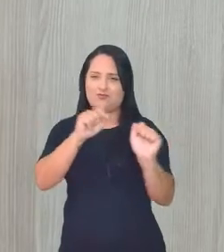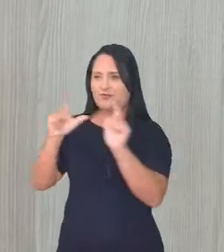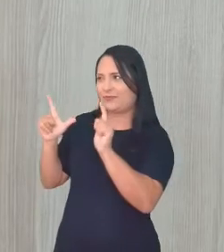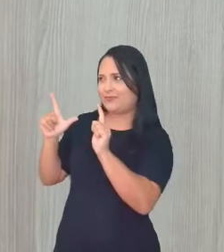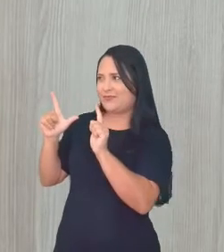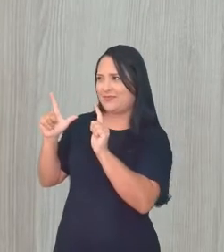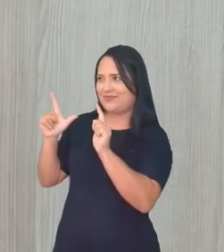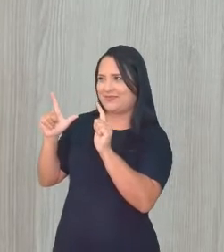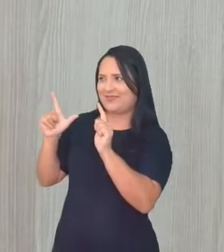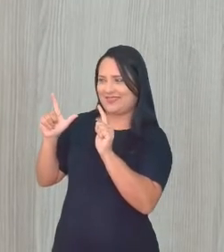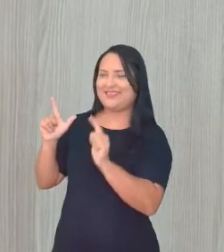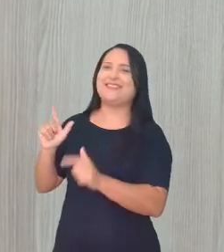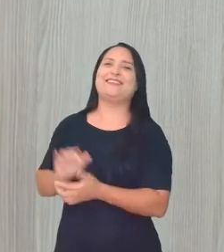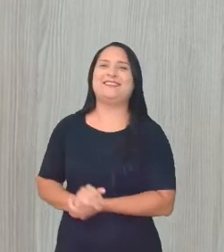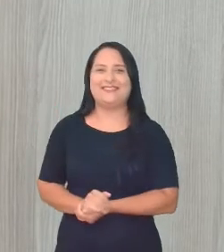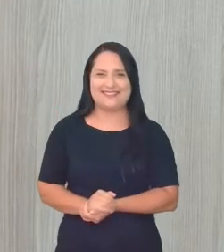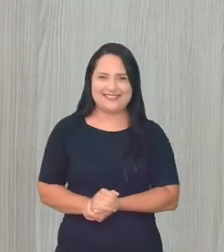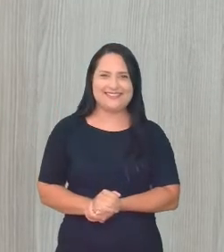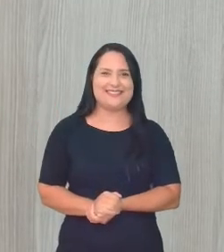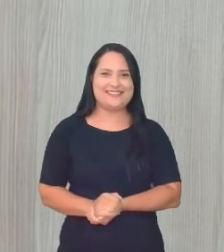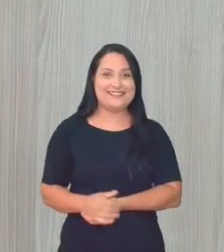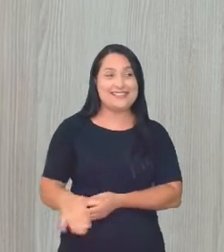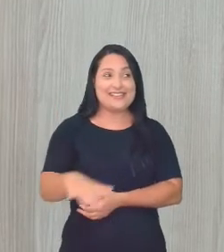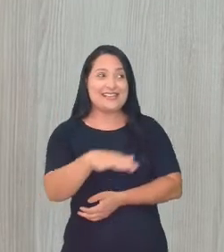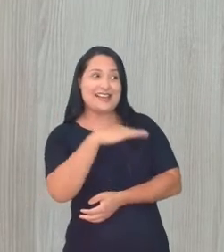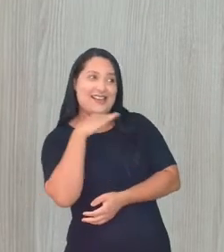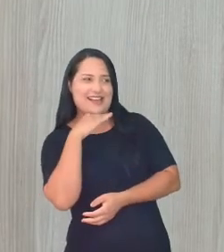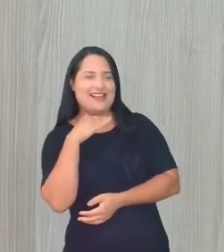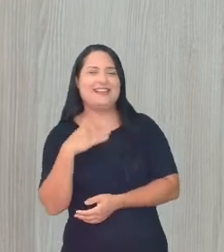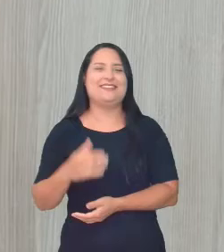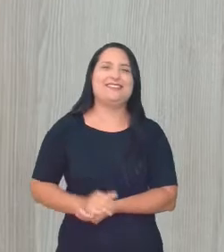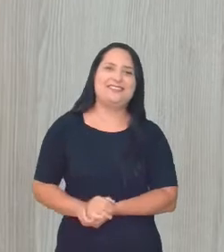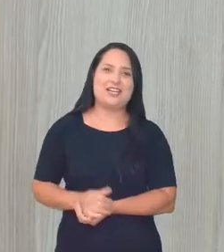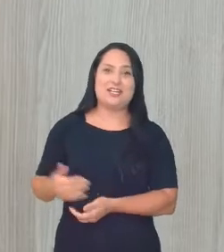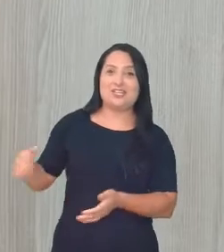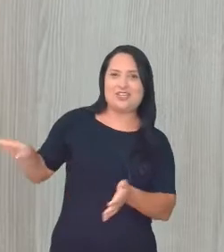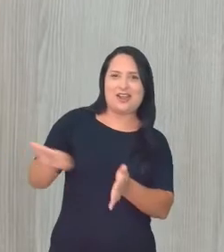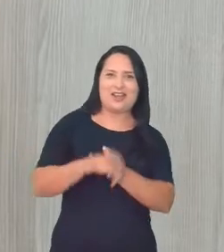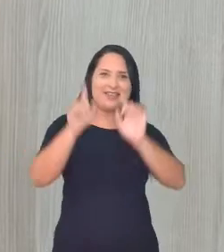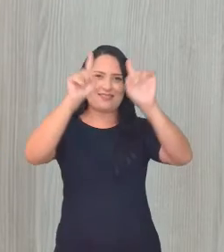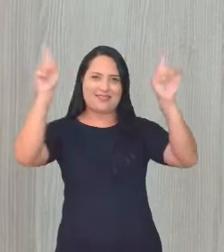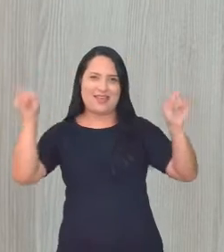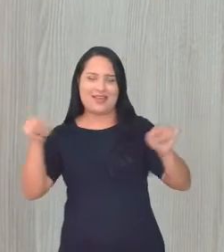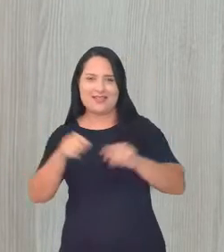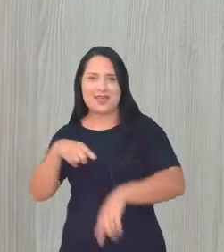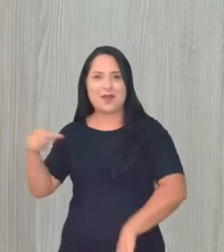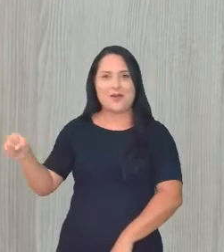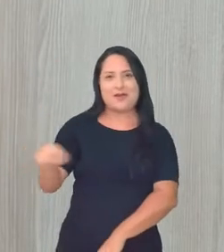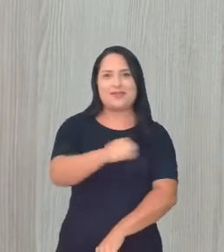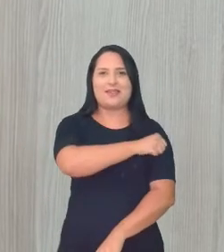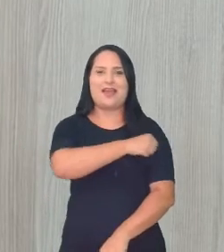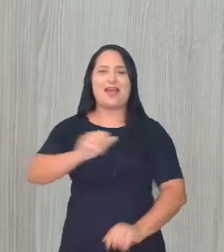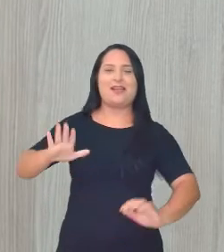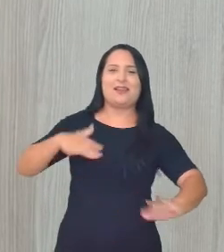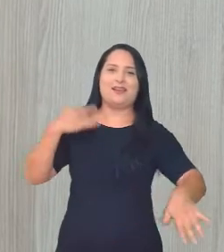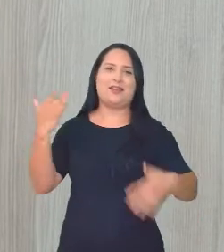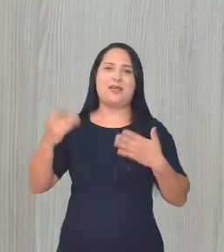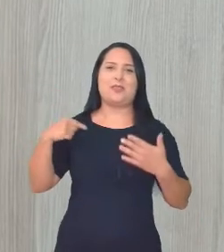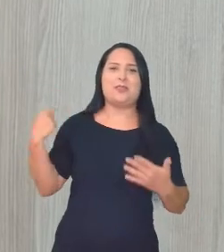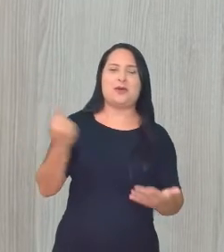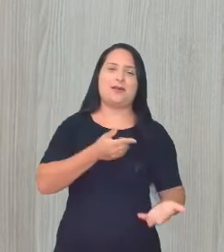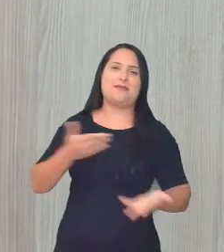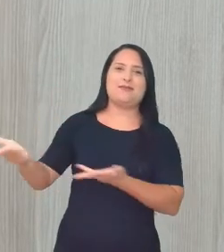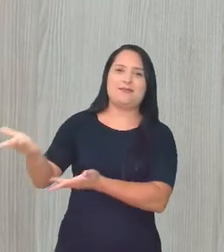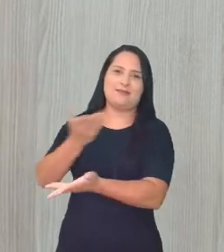Juninho. Olha só quem está chegando aqui na sua tela, oitavo ano. É sempre uma alegria de estar aqui dialogando